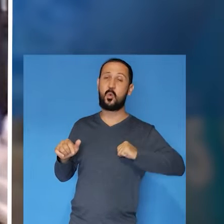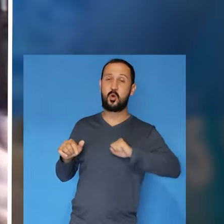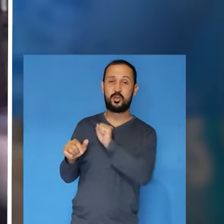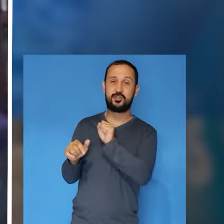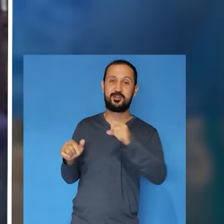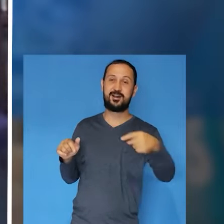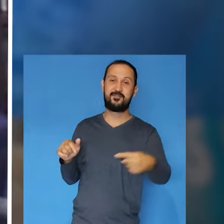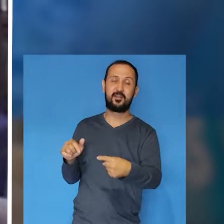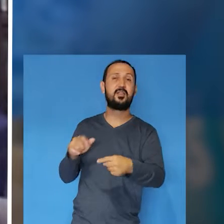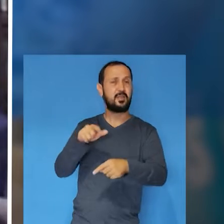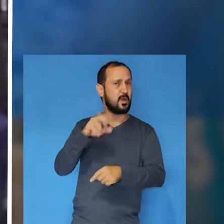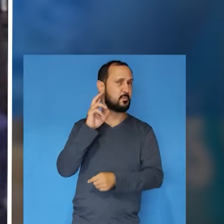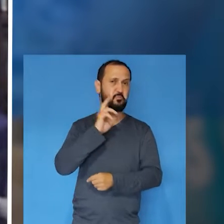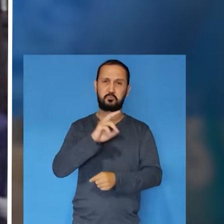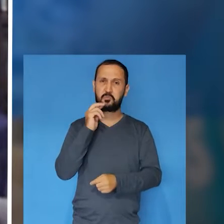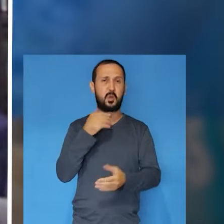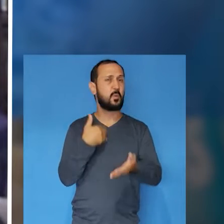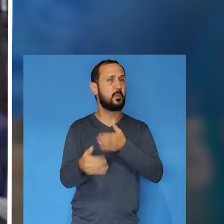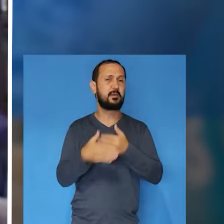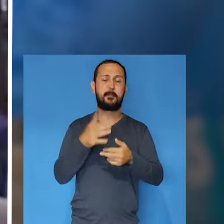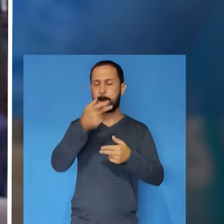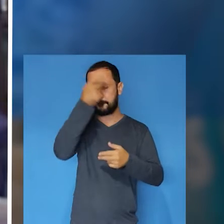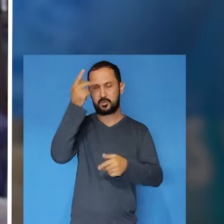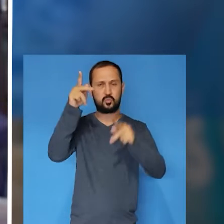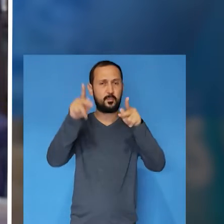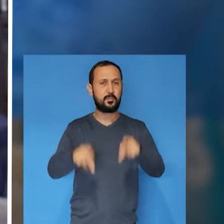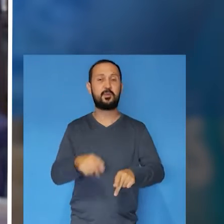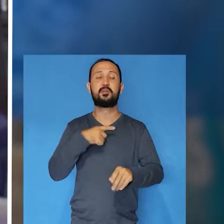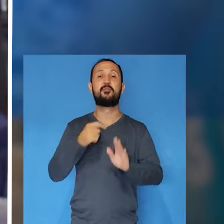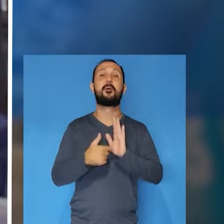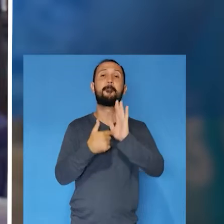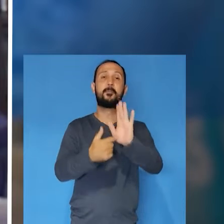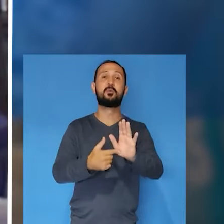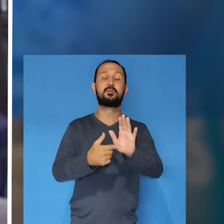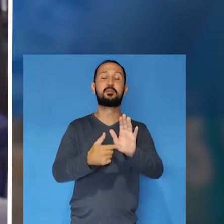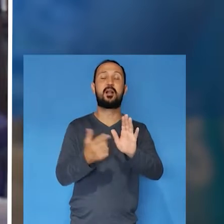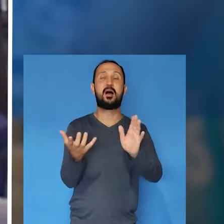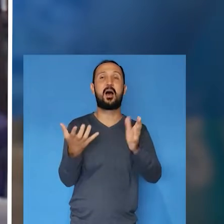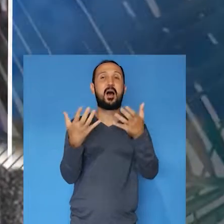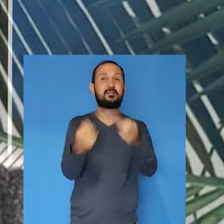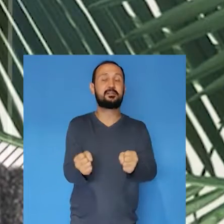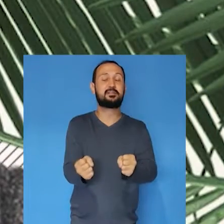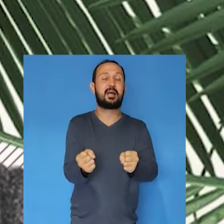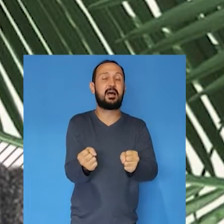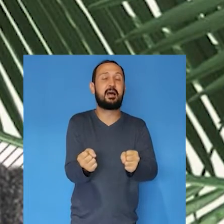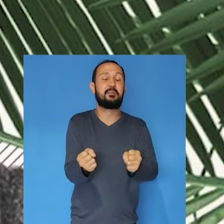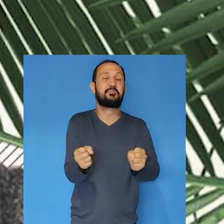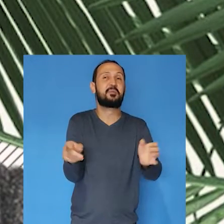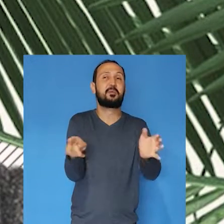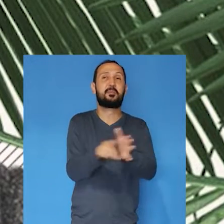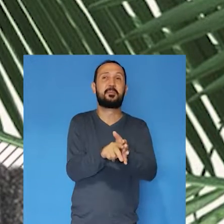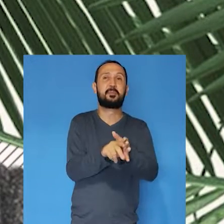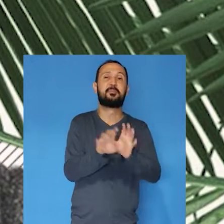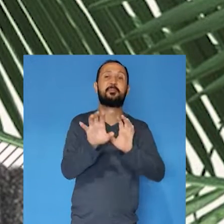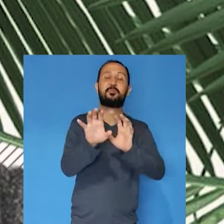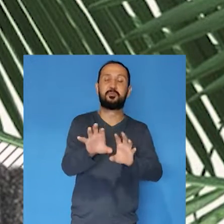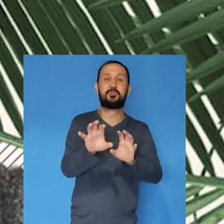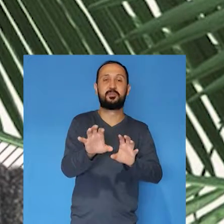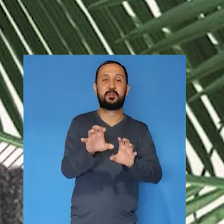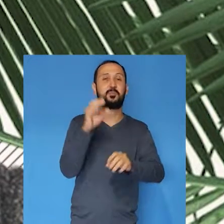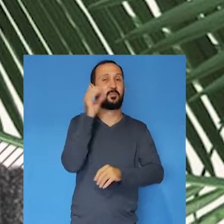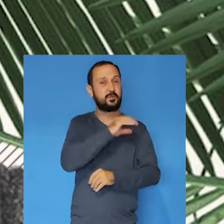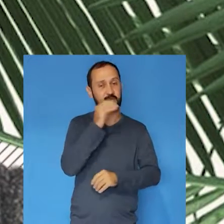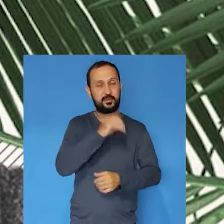outros, né, algo que é natural em qualquer figura pública, né, que vai colocar a sua face, né, à tapa para uma